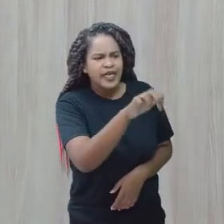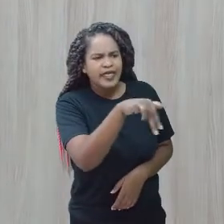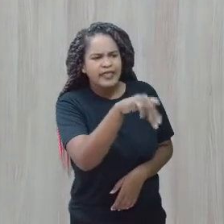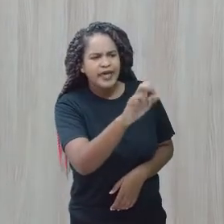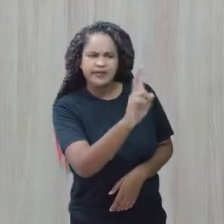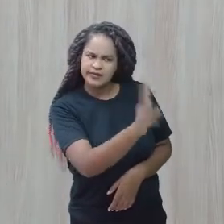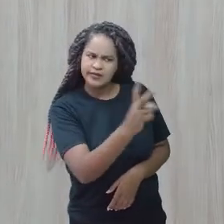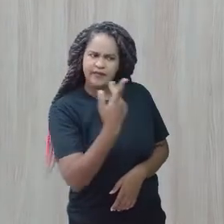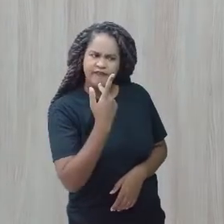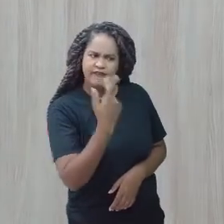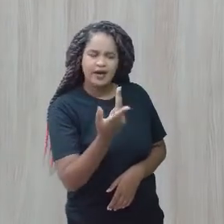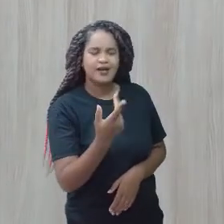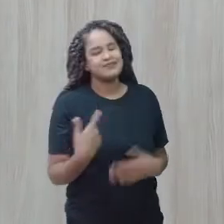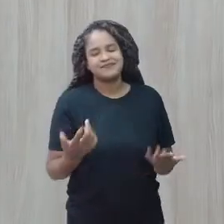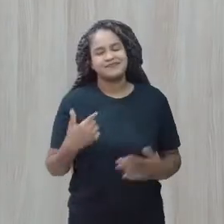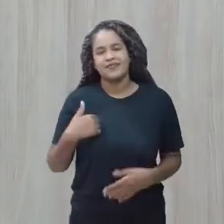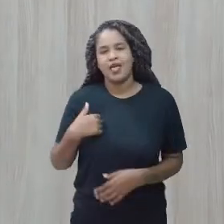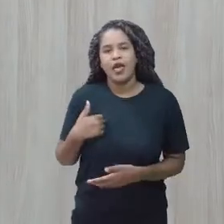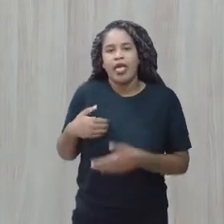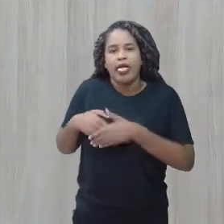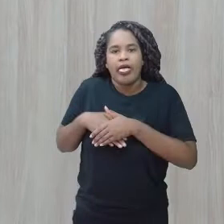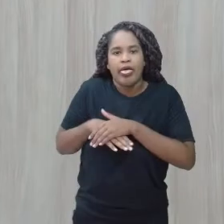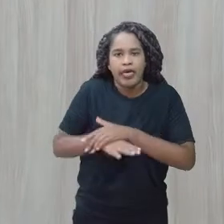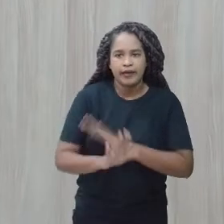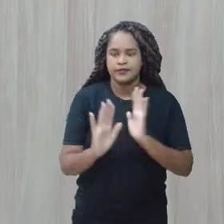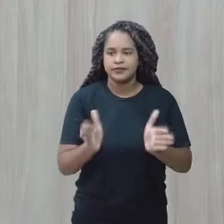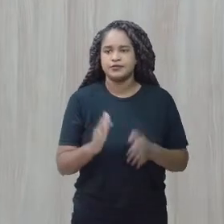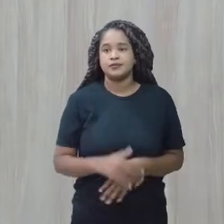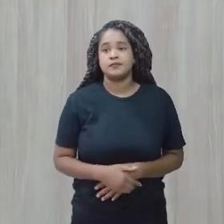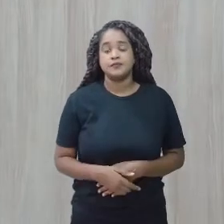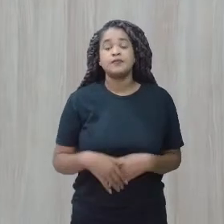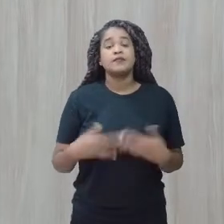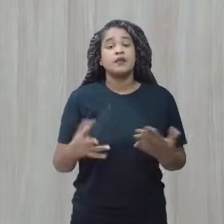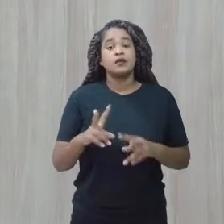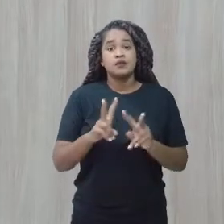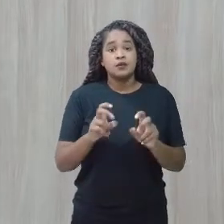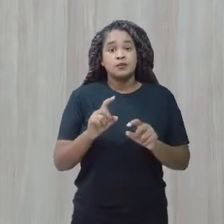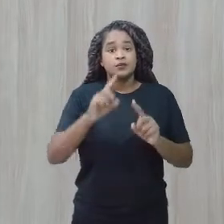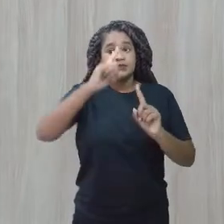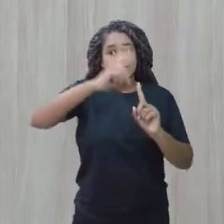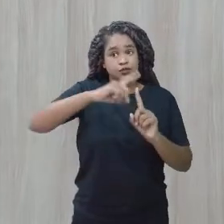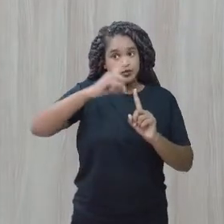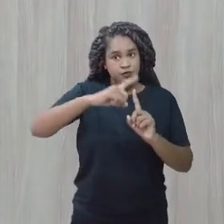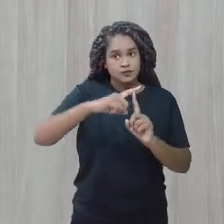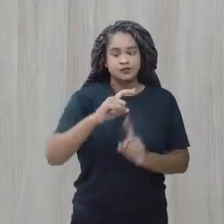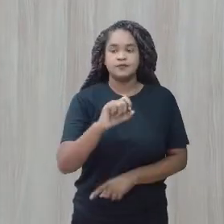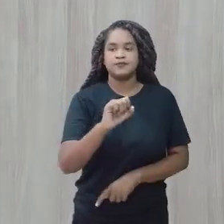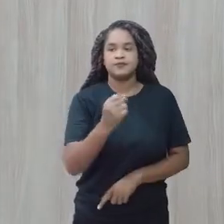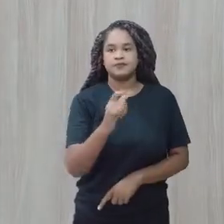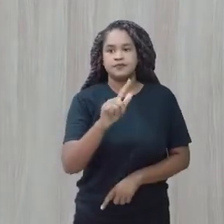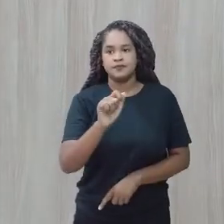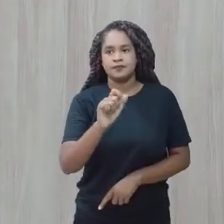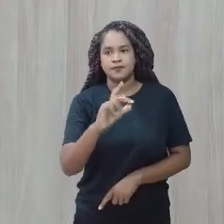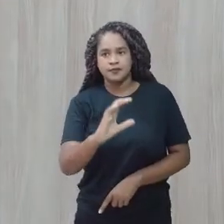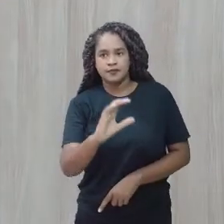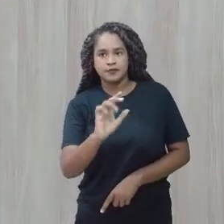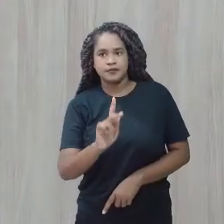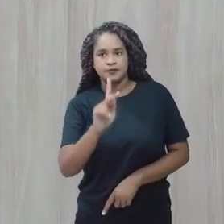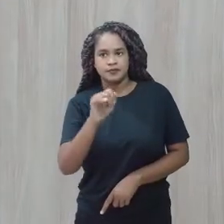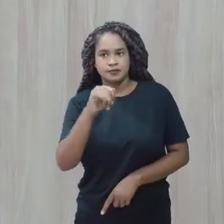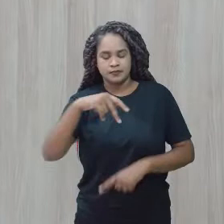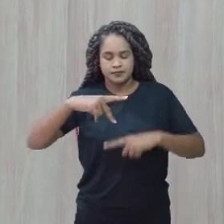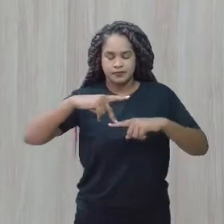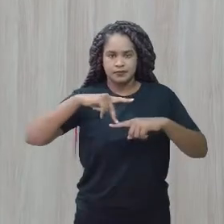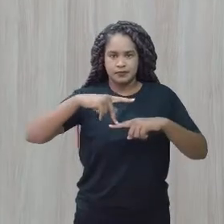embora. Falando sobre as modalidades agora. A gente fala do slackline como uma prática geral. E aí, dentro